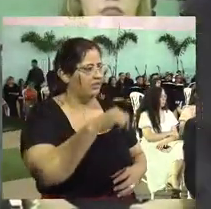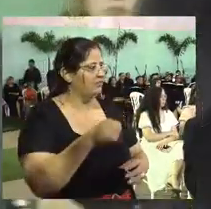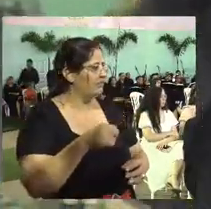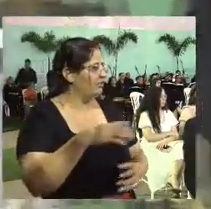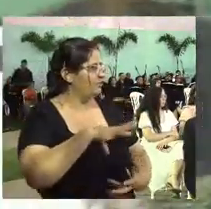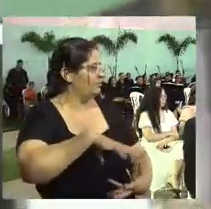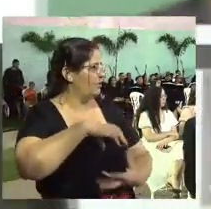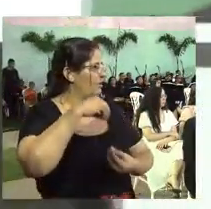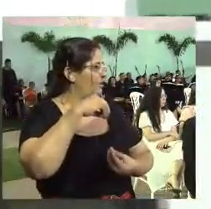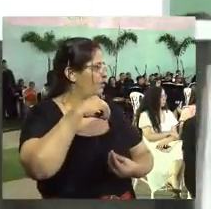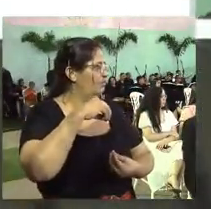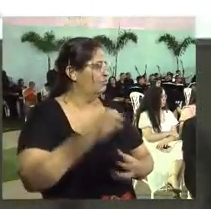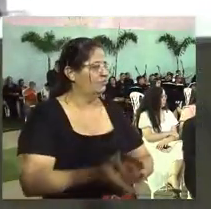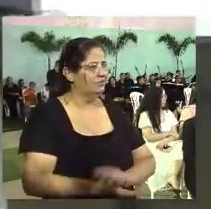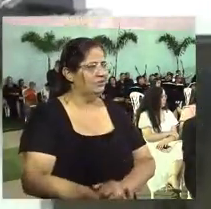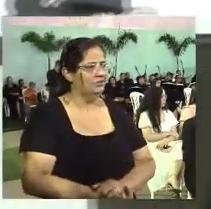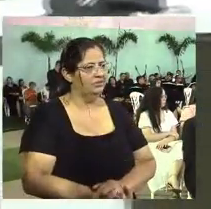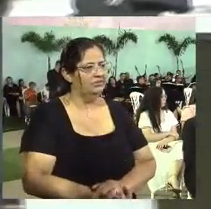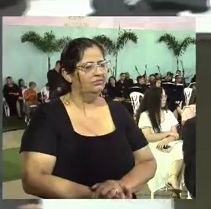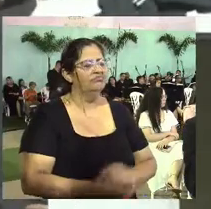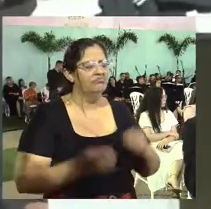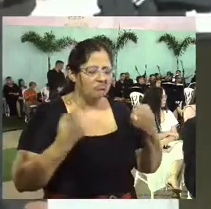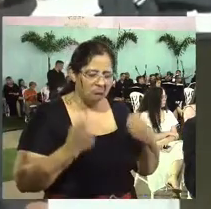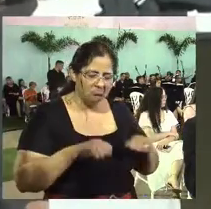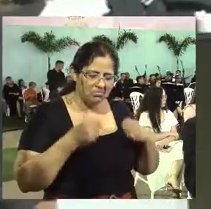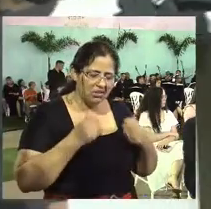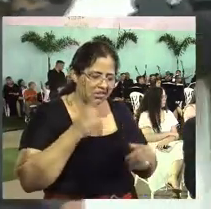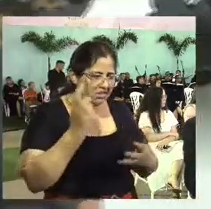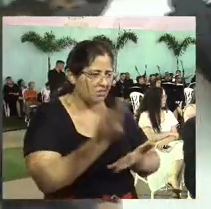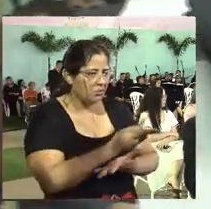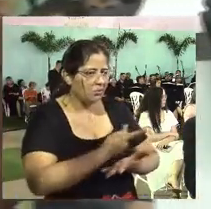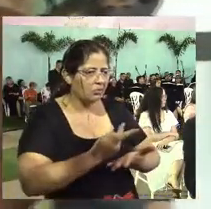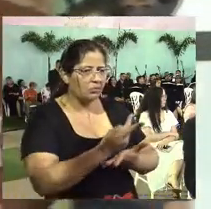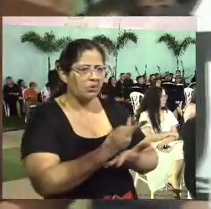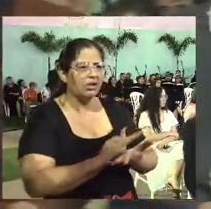a gente precisa despertar paixão por algo